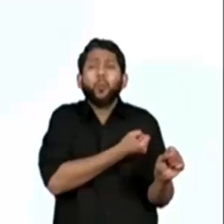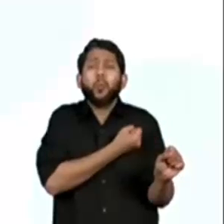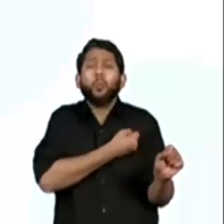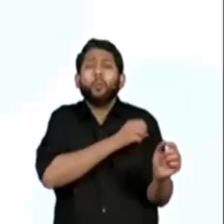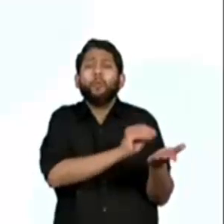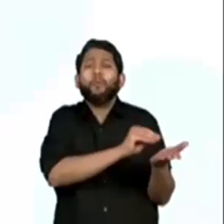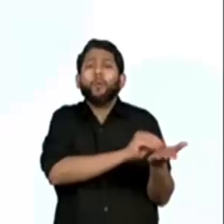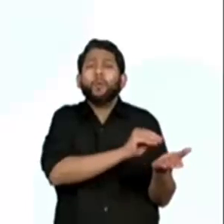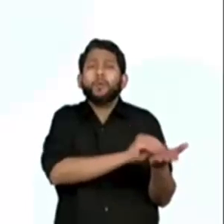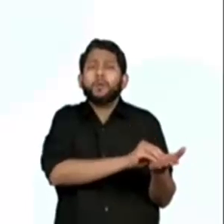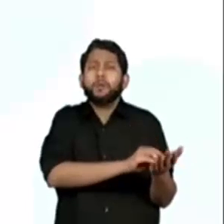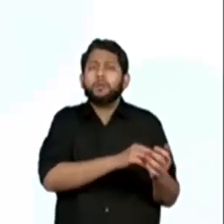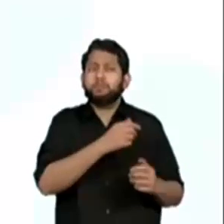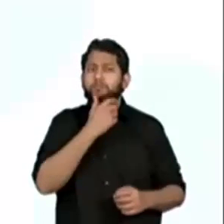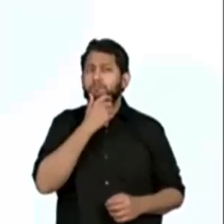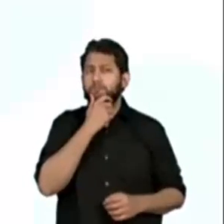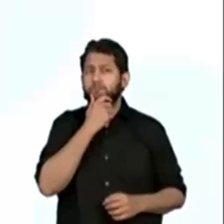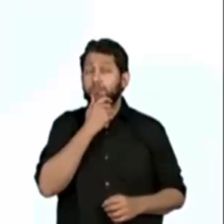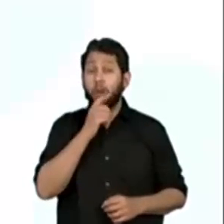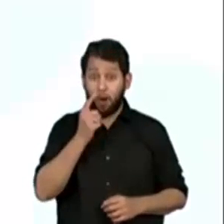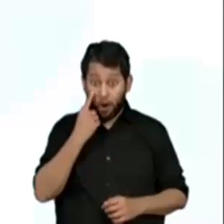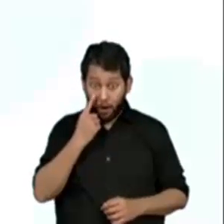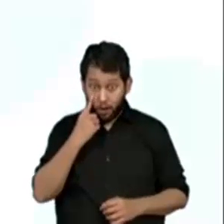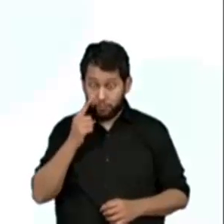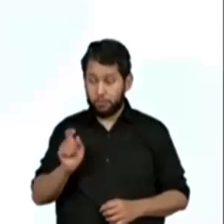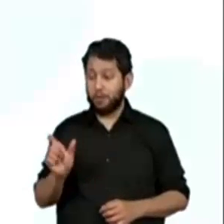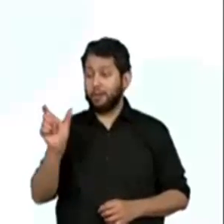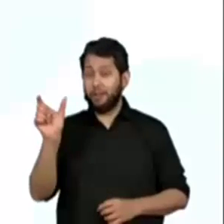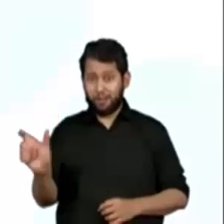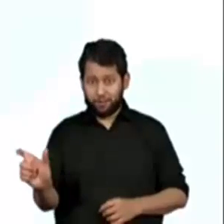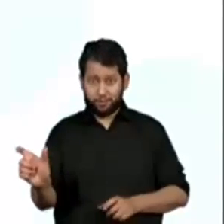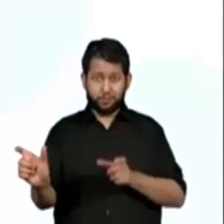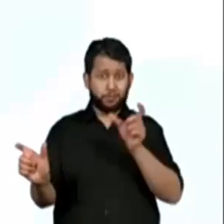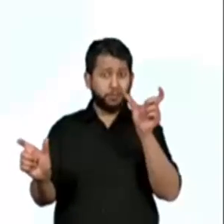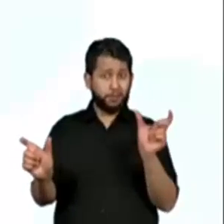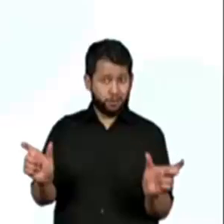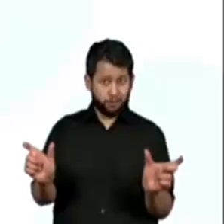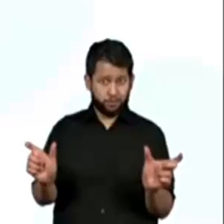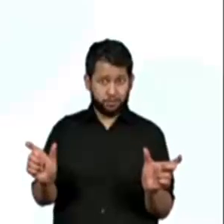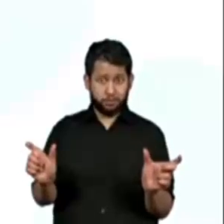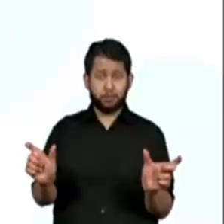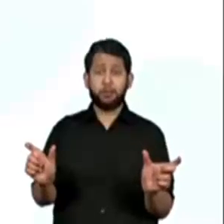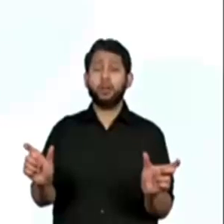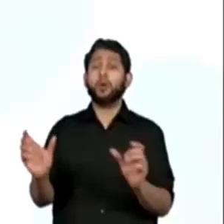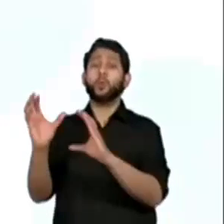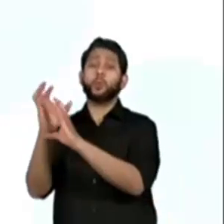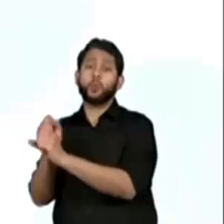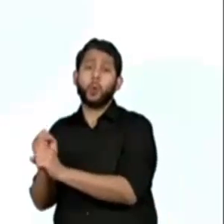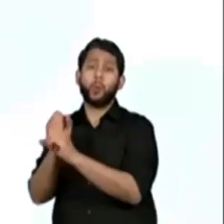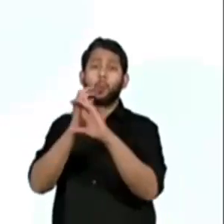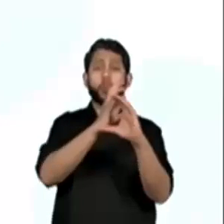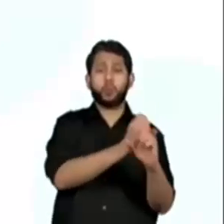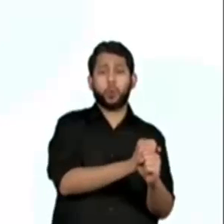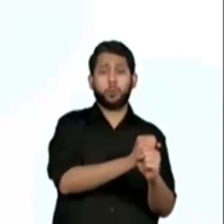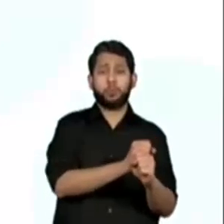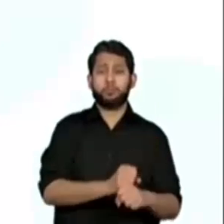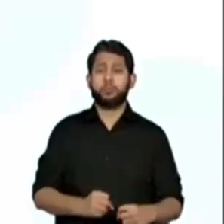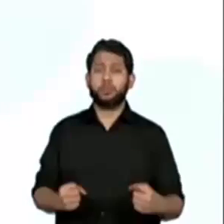mas ele diz que essas operações têm como resultado